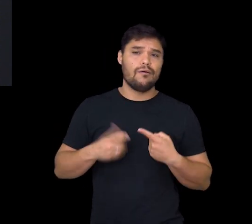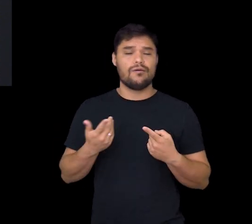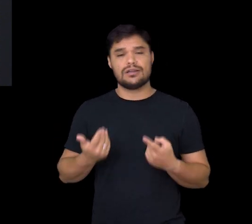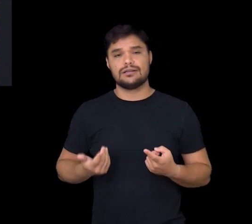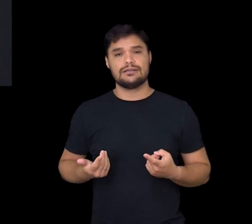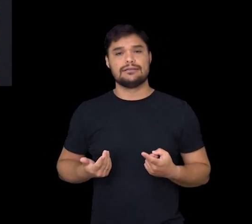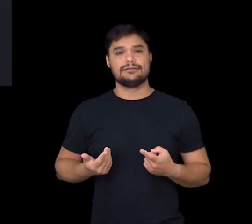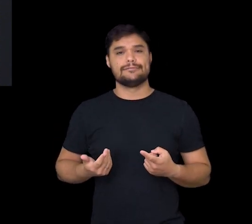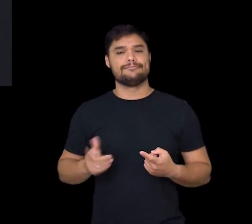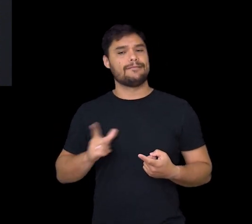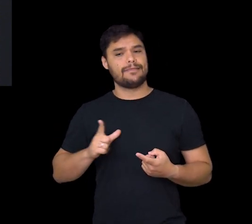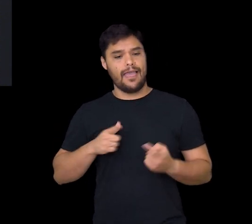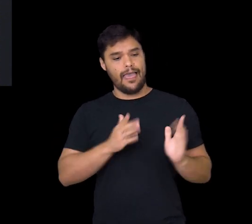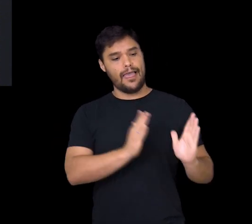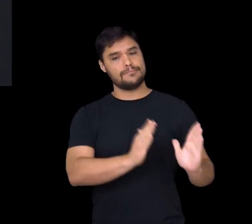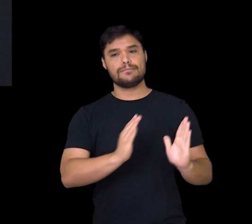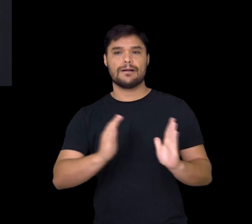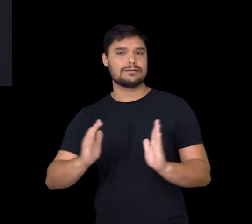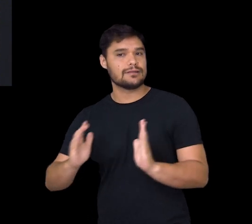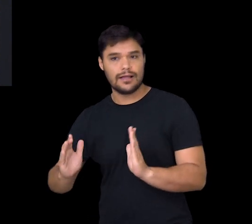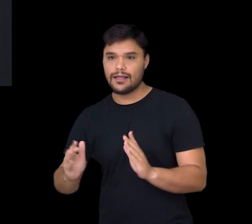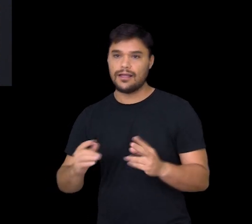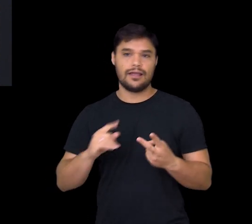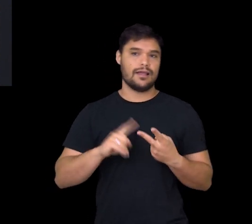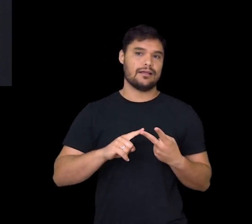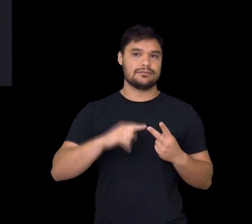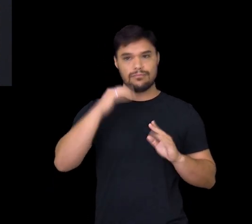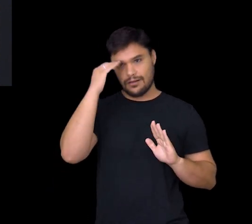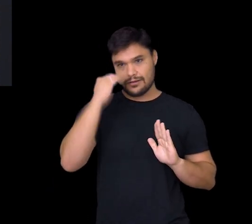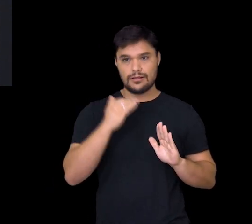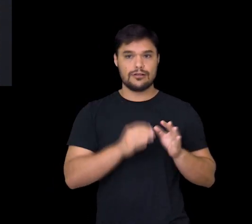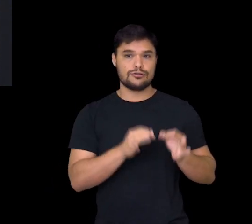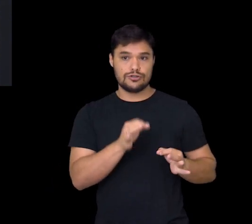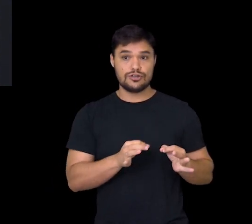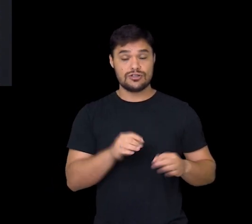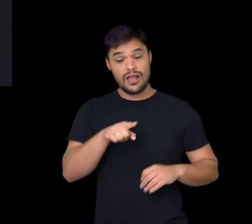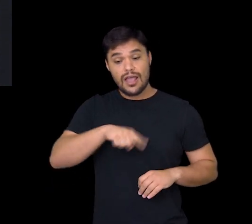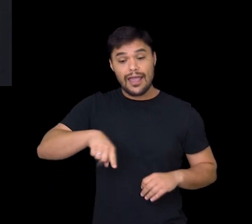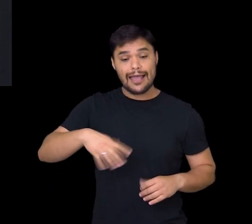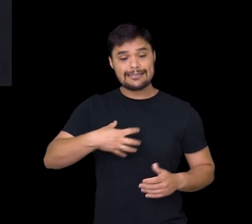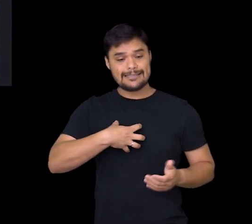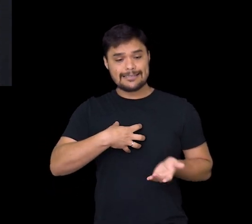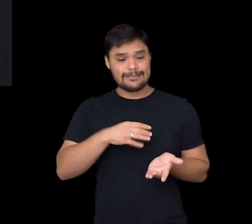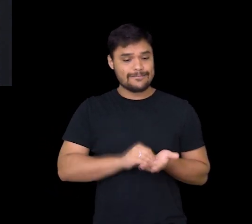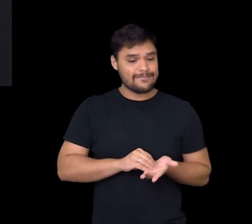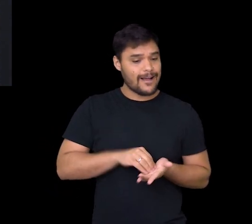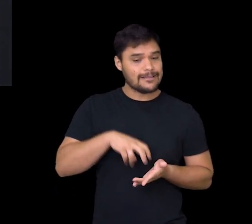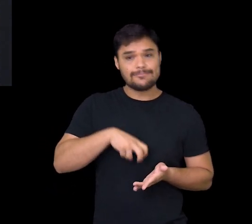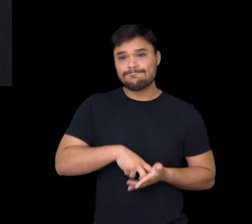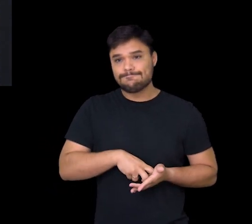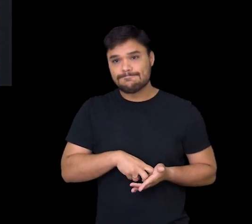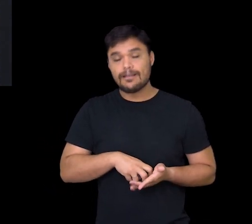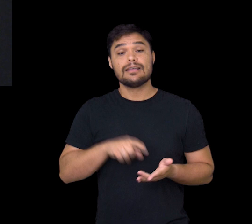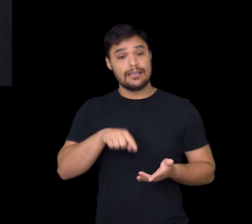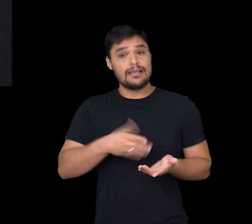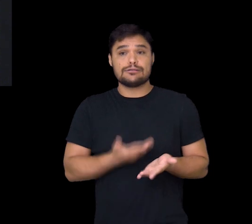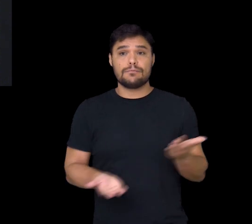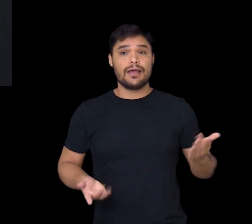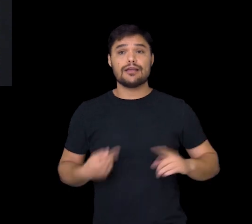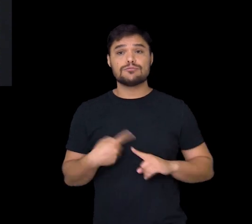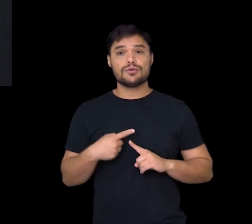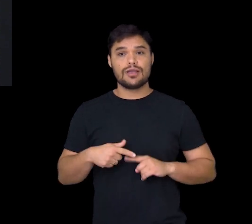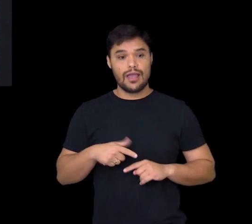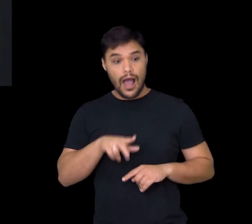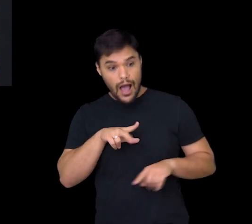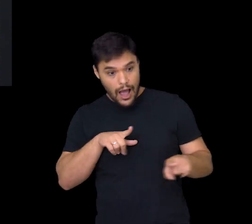tem, né, várias fases para se alcançar realmente a aplicação da justiça, esse senso de impunidade ele vai ser perdido,